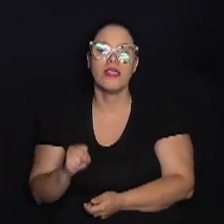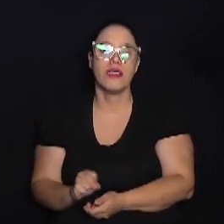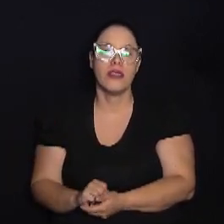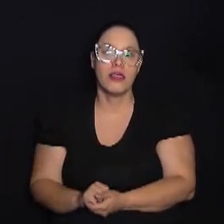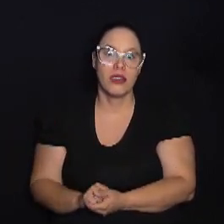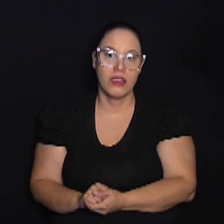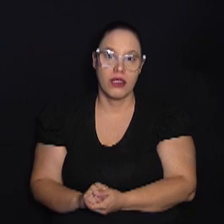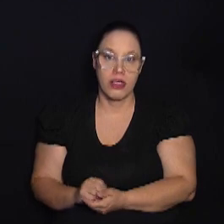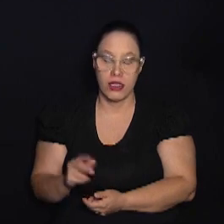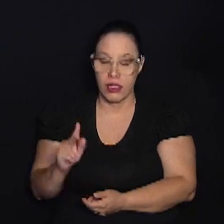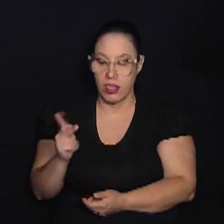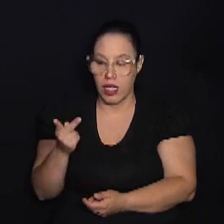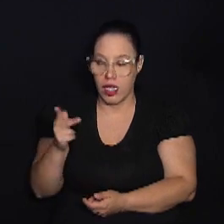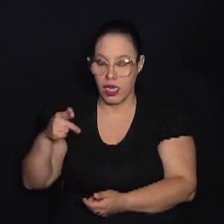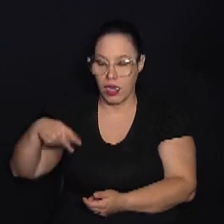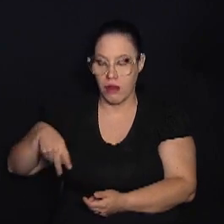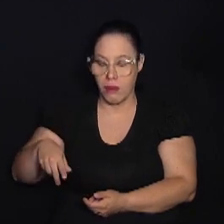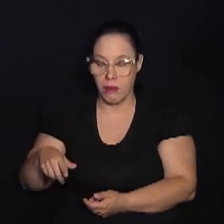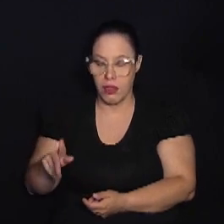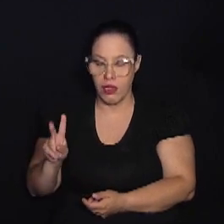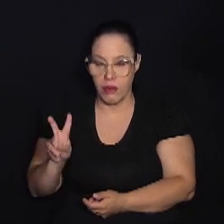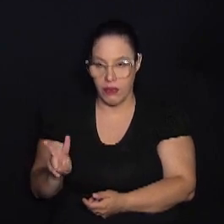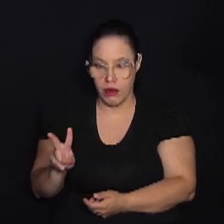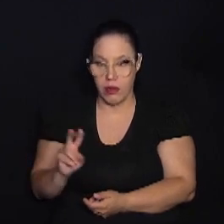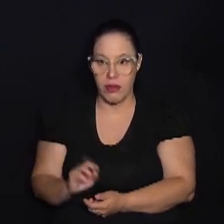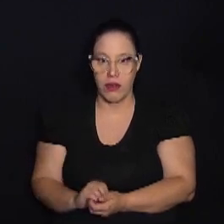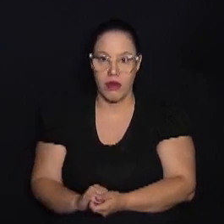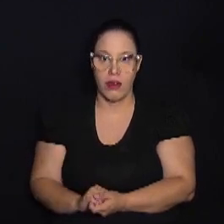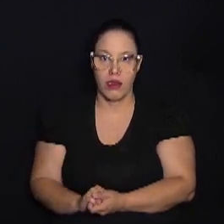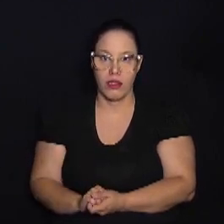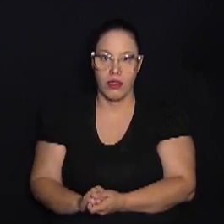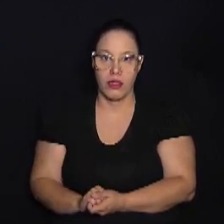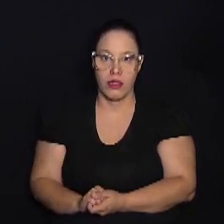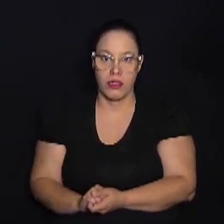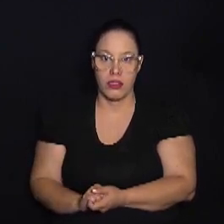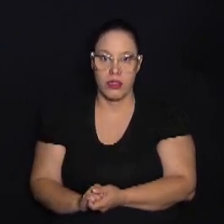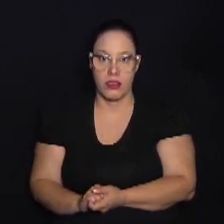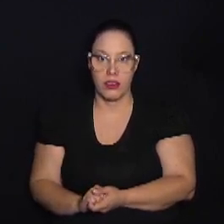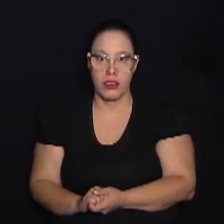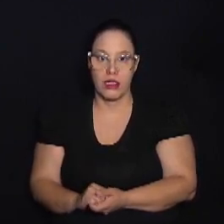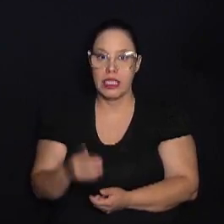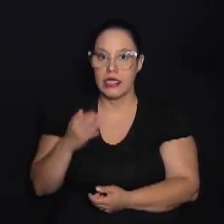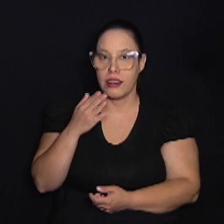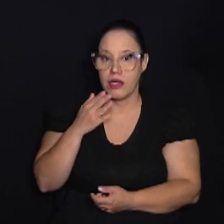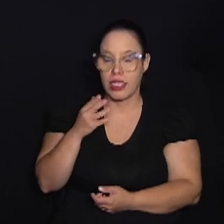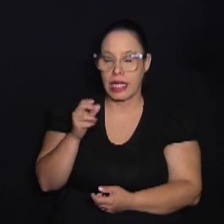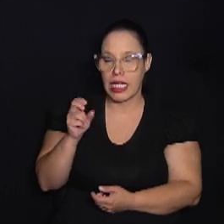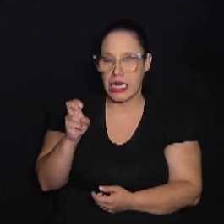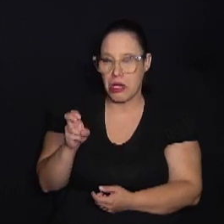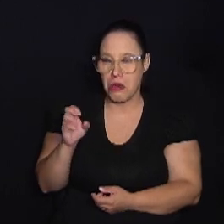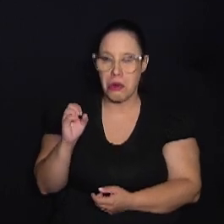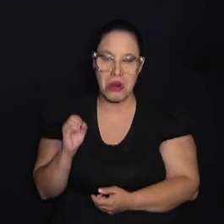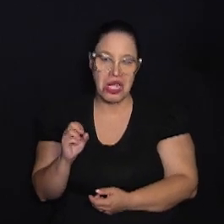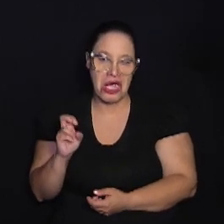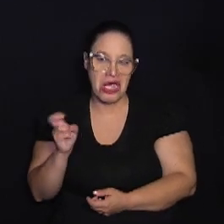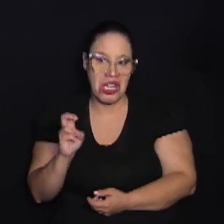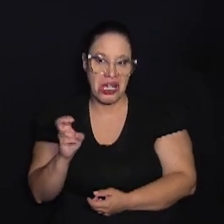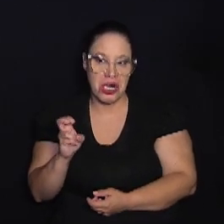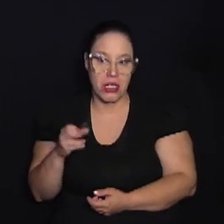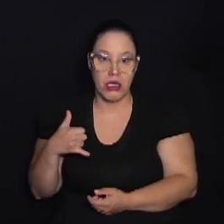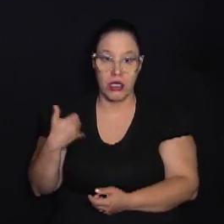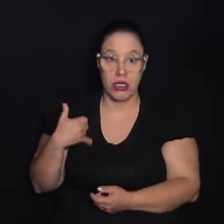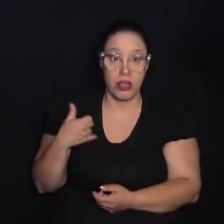com HPV, mas pode aparecer, principalmente nas faixas etárias a partir de 45, 50 anos. Doutora, eu gostaria